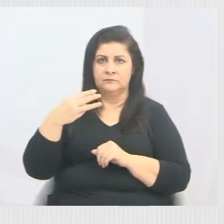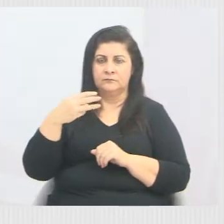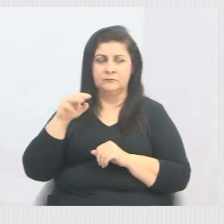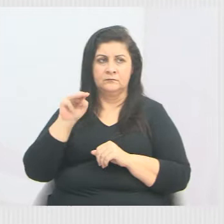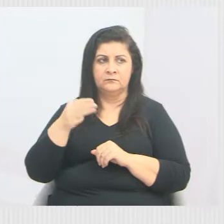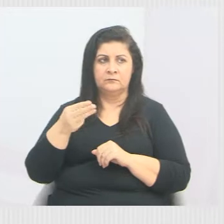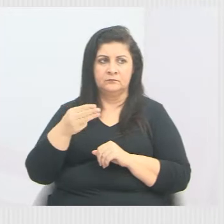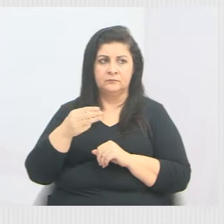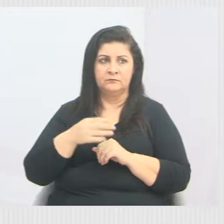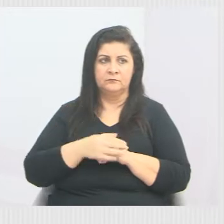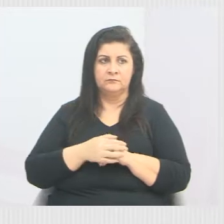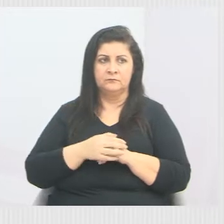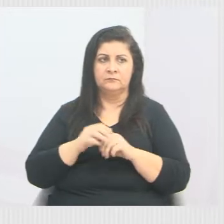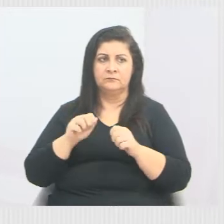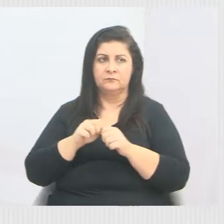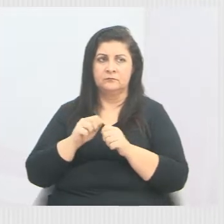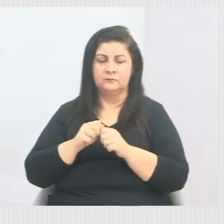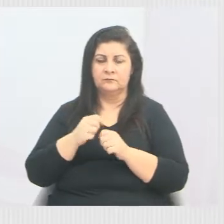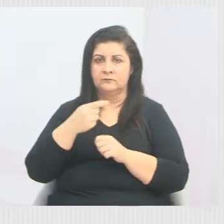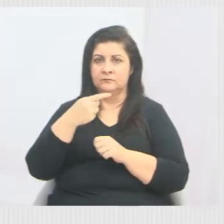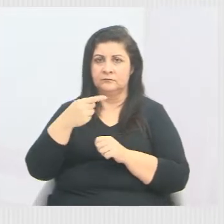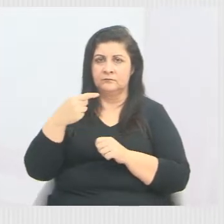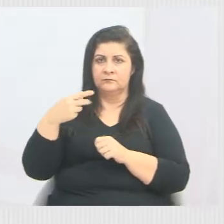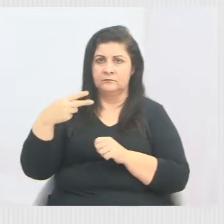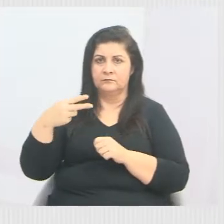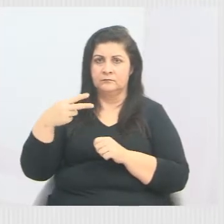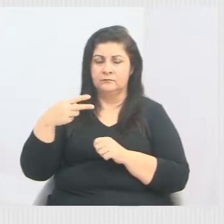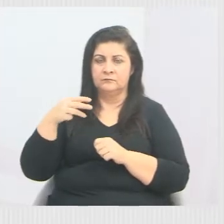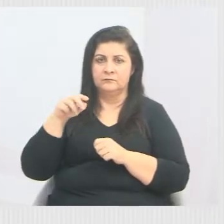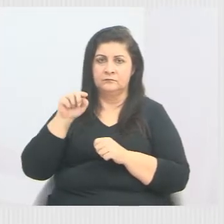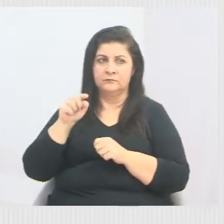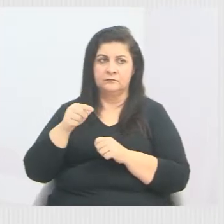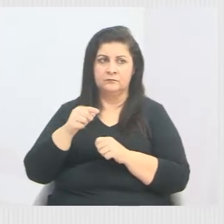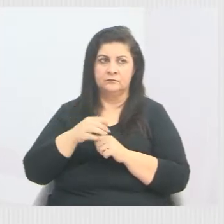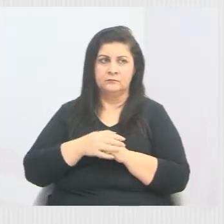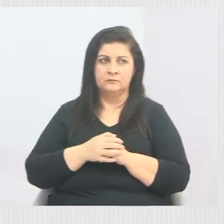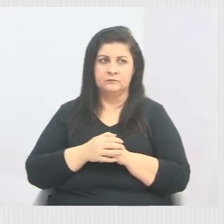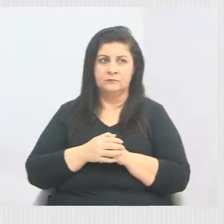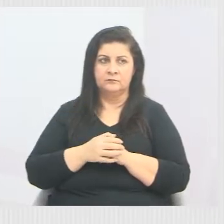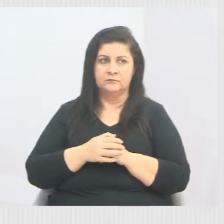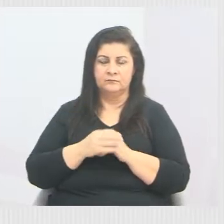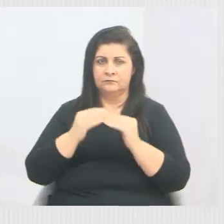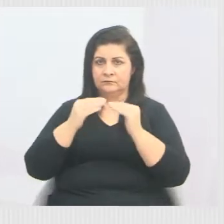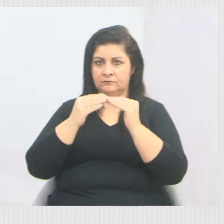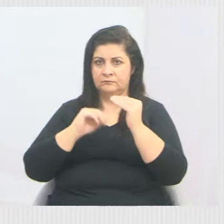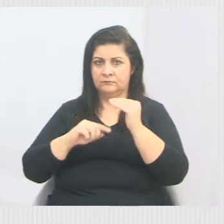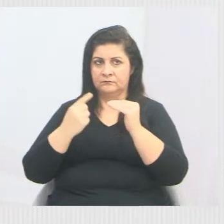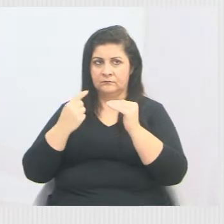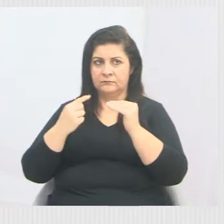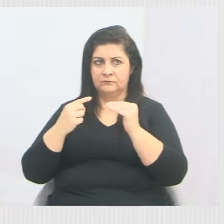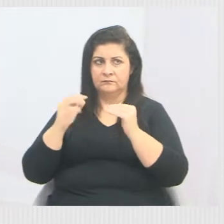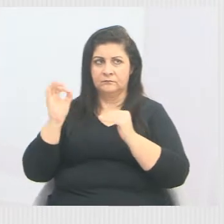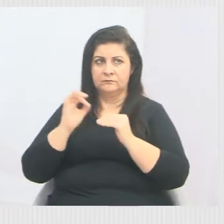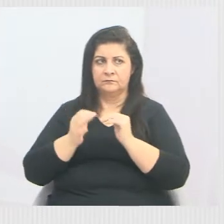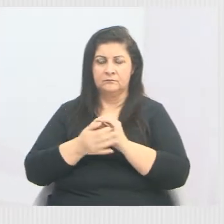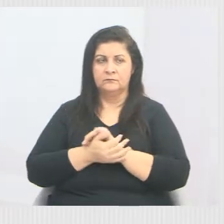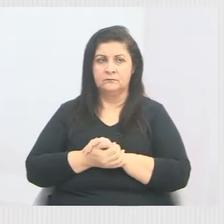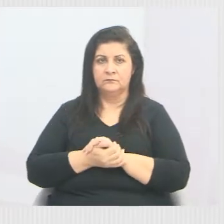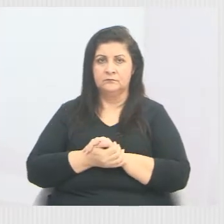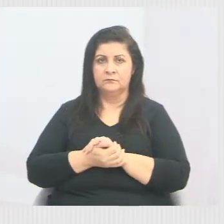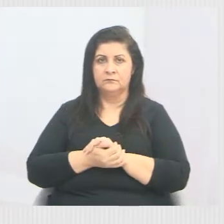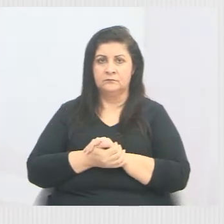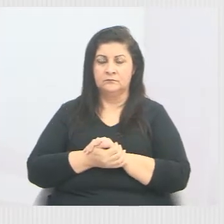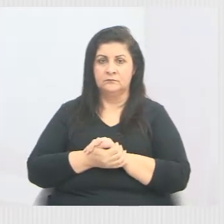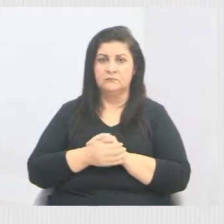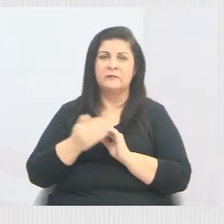103.445.000 e realizado 112.000. Aqui vocês podem ver que não deu nem 1%. Nessas operações de crédito,